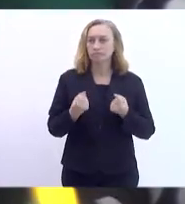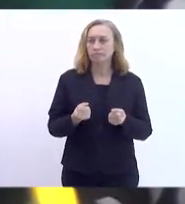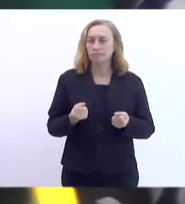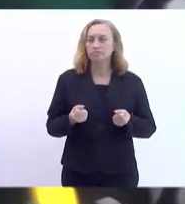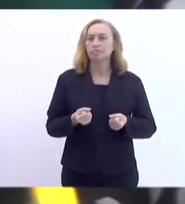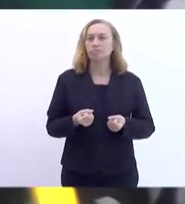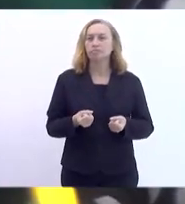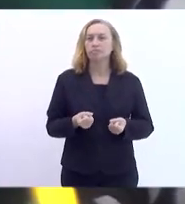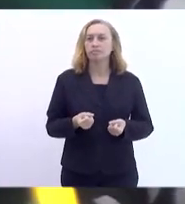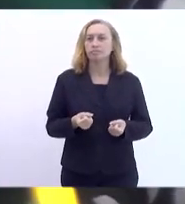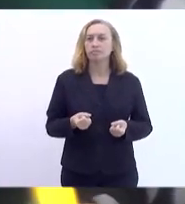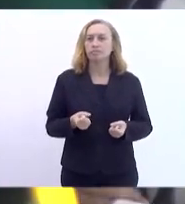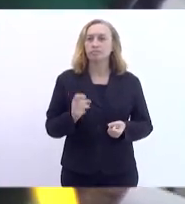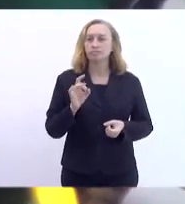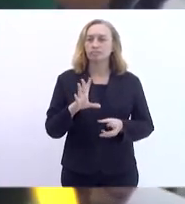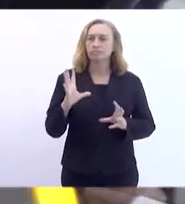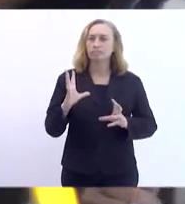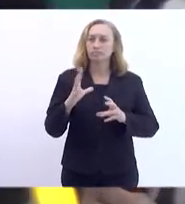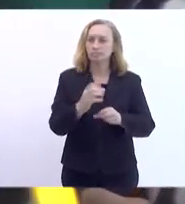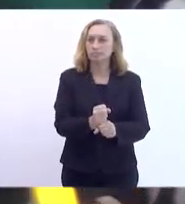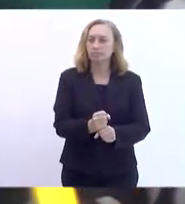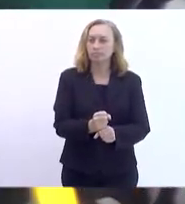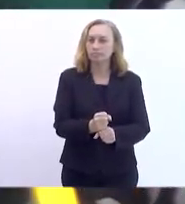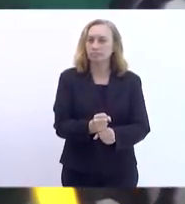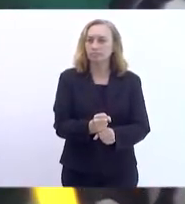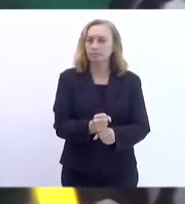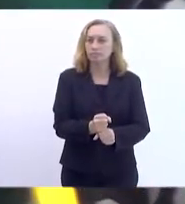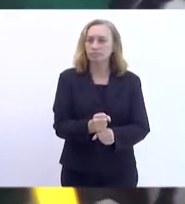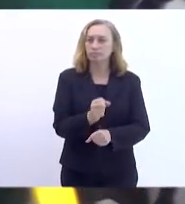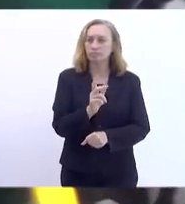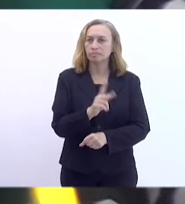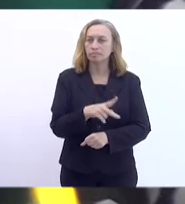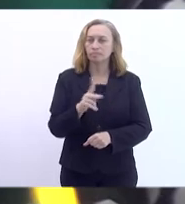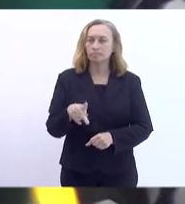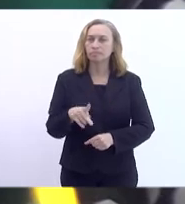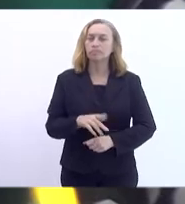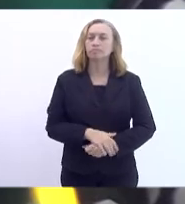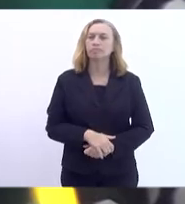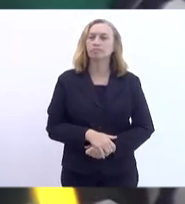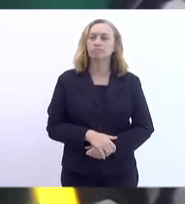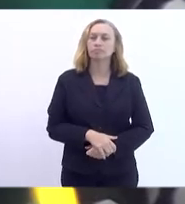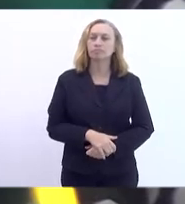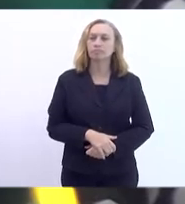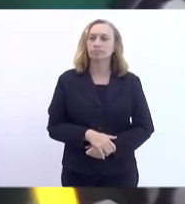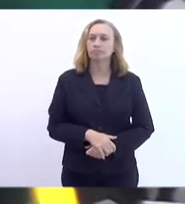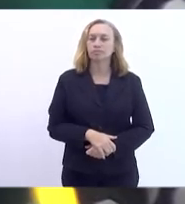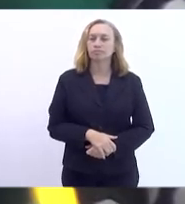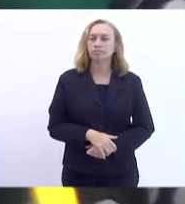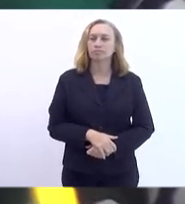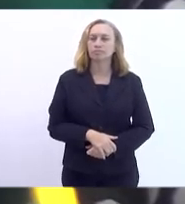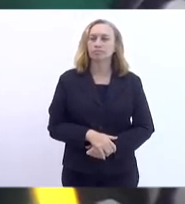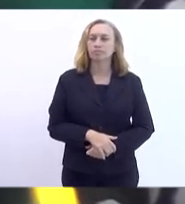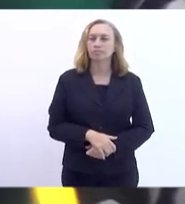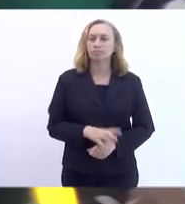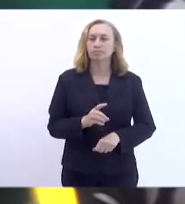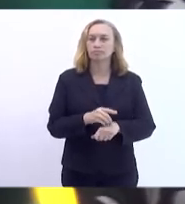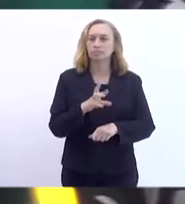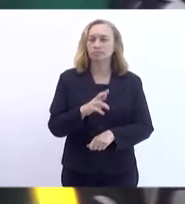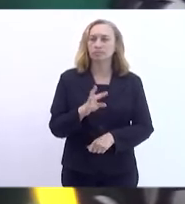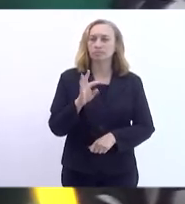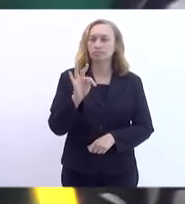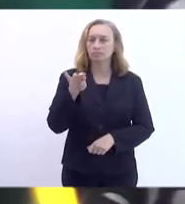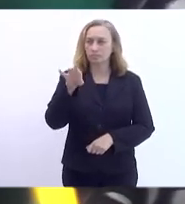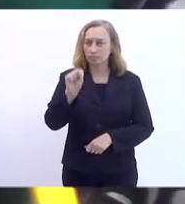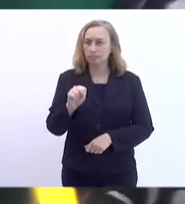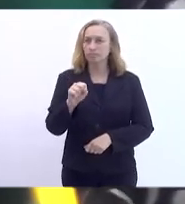que vem somente somar e engrandecer tudo que a gente ia fazendo fruto da Coragem do Doutor Flores que Eu